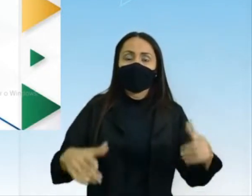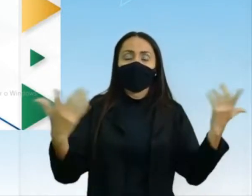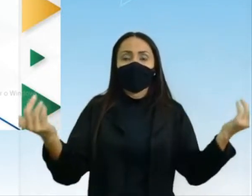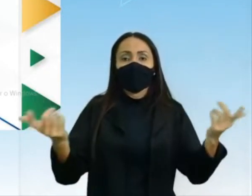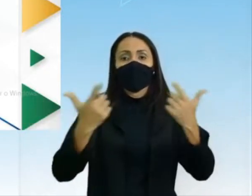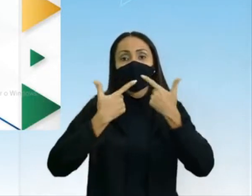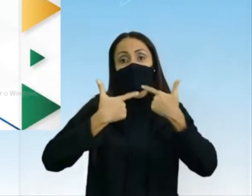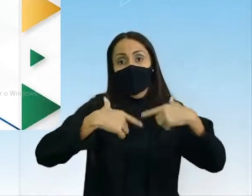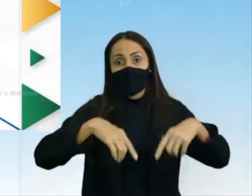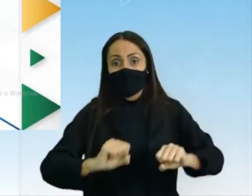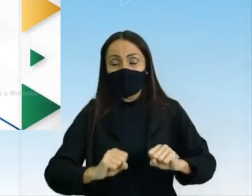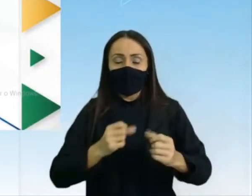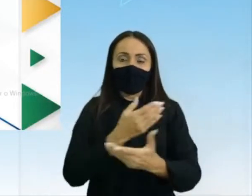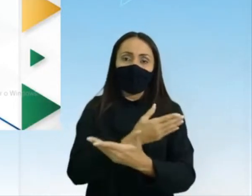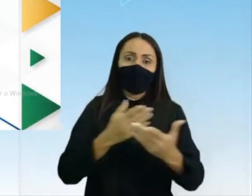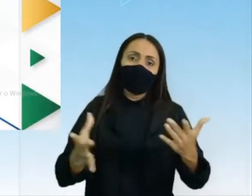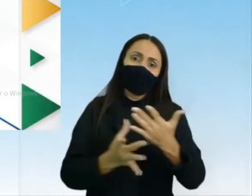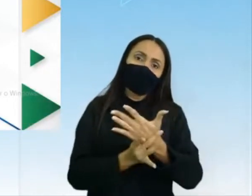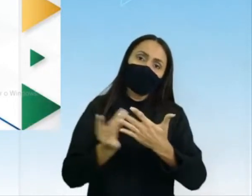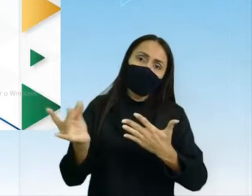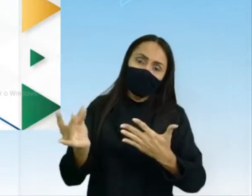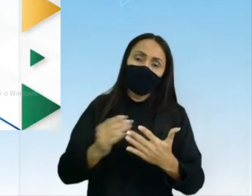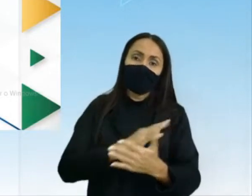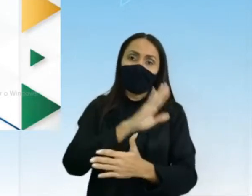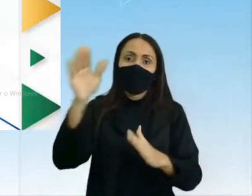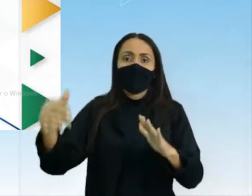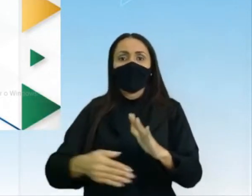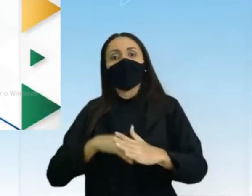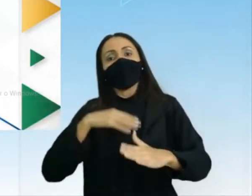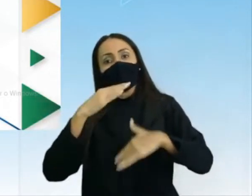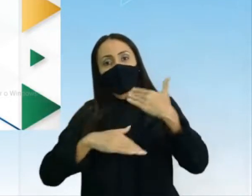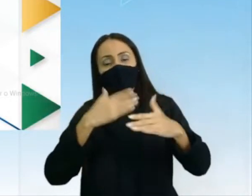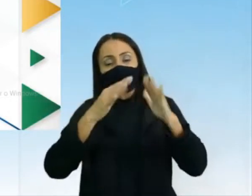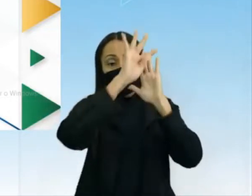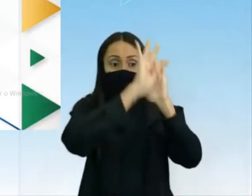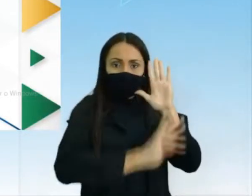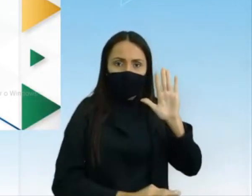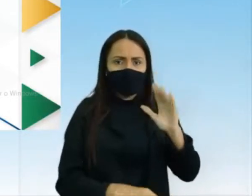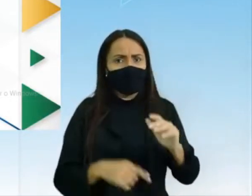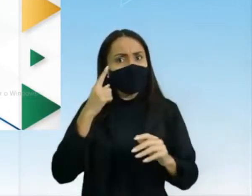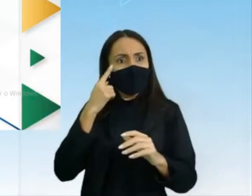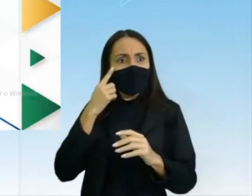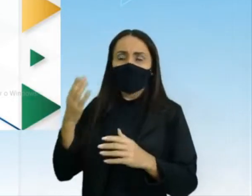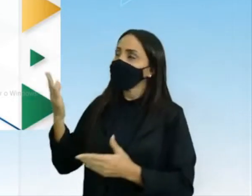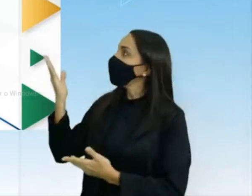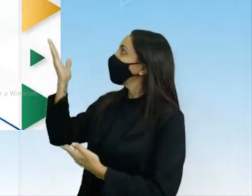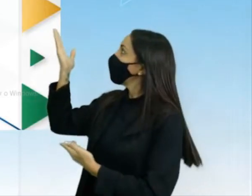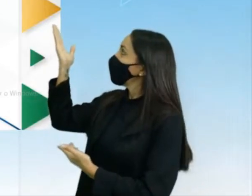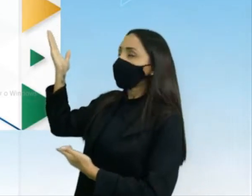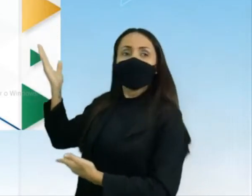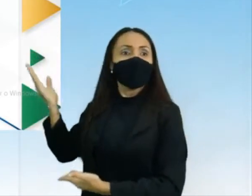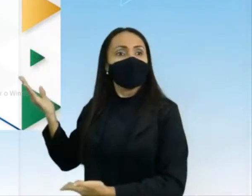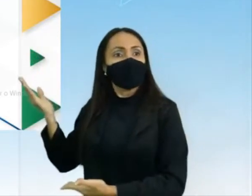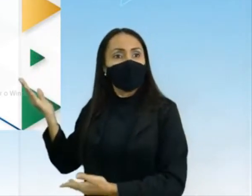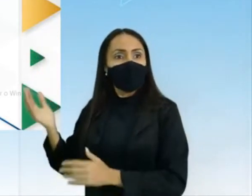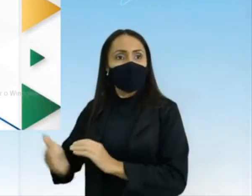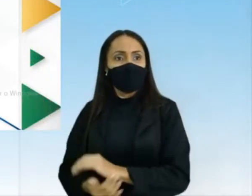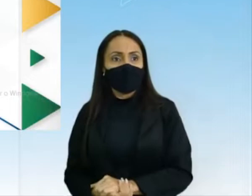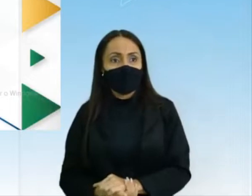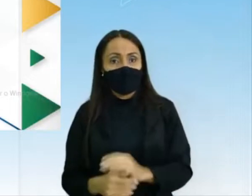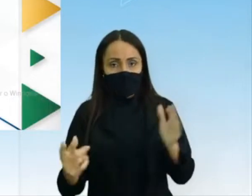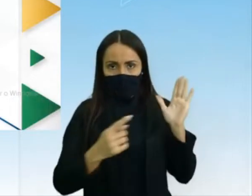do semiótico, tudo isso na construção do seu texto. Então observem. Então vamos lá, aqui na tela nós temos